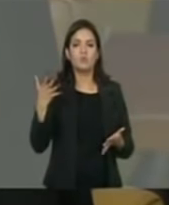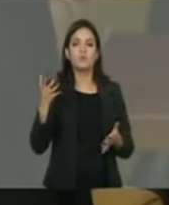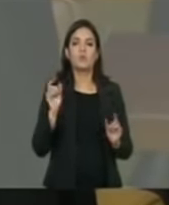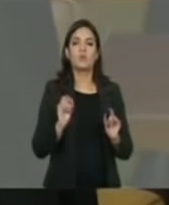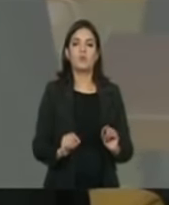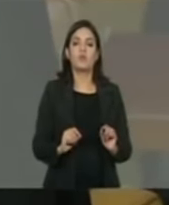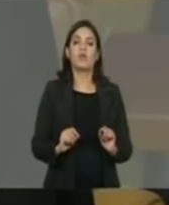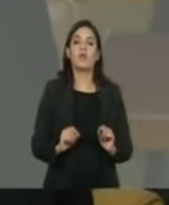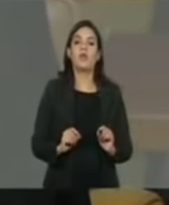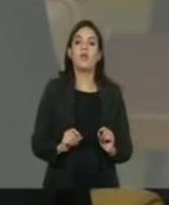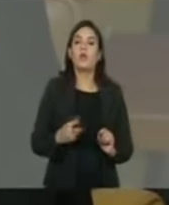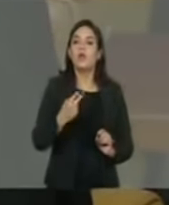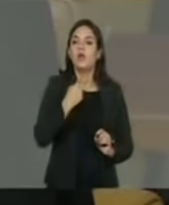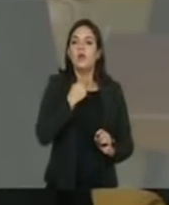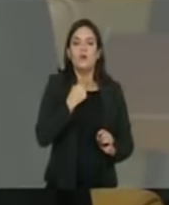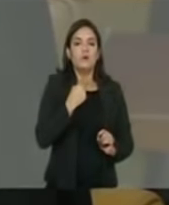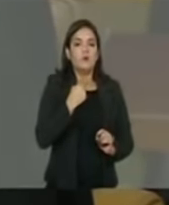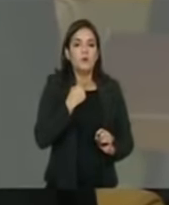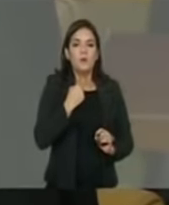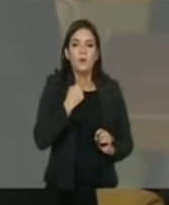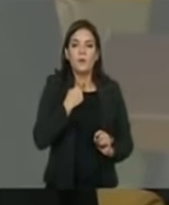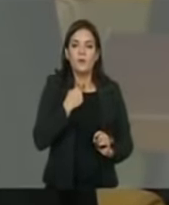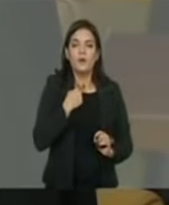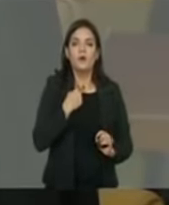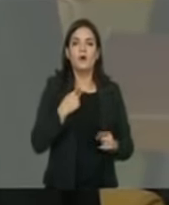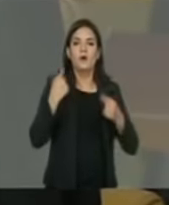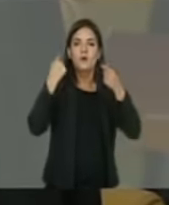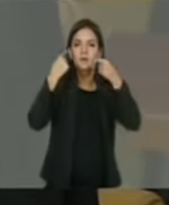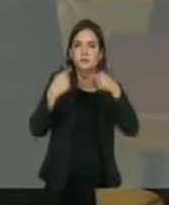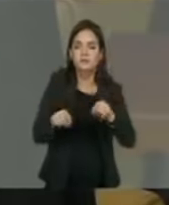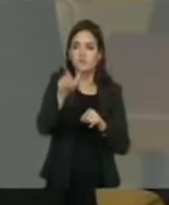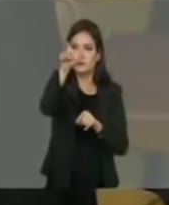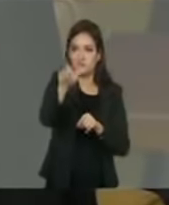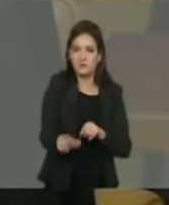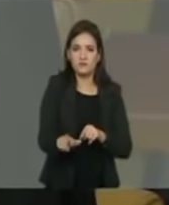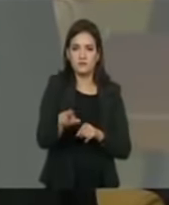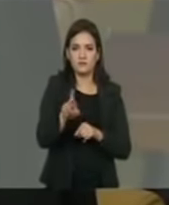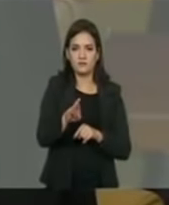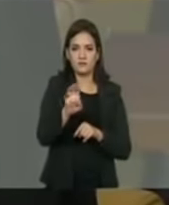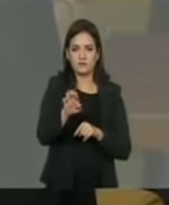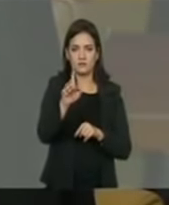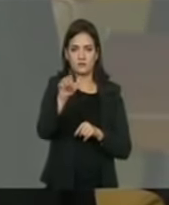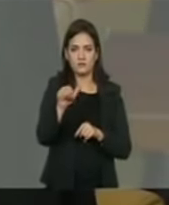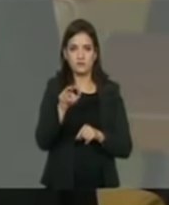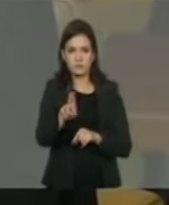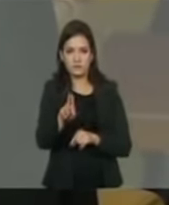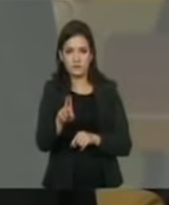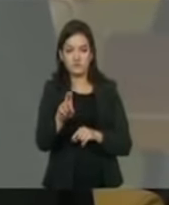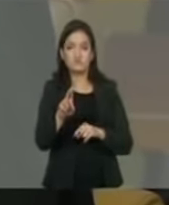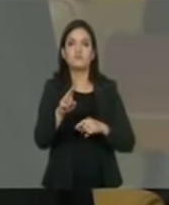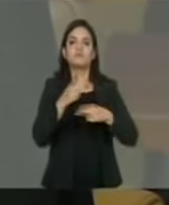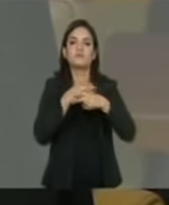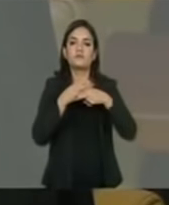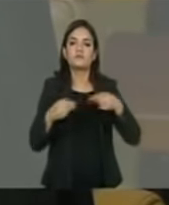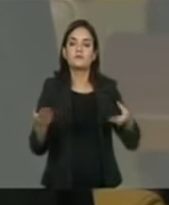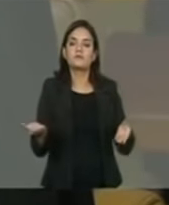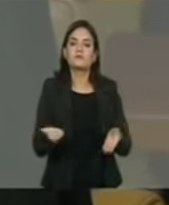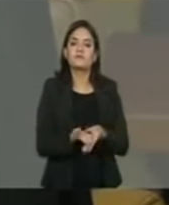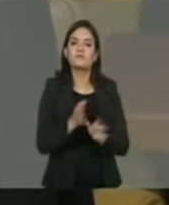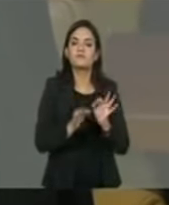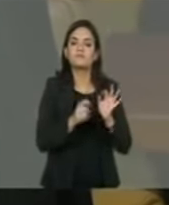não podem repercutir contra o réu situações jurídicos processuais ainda não